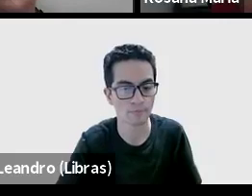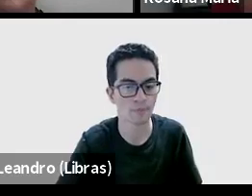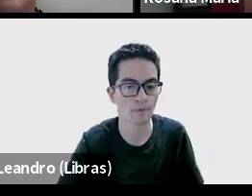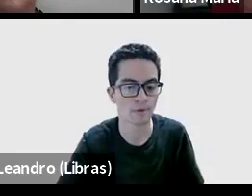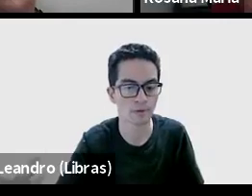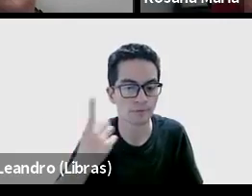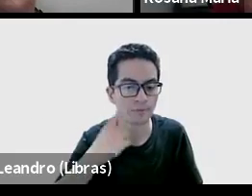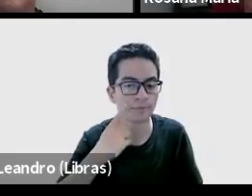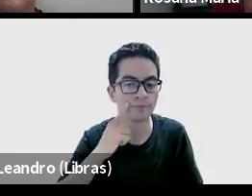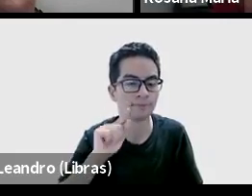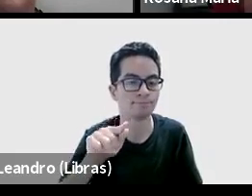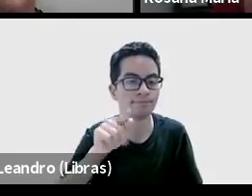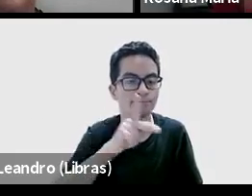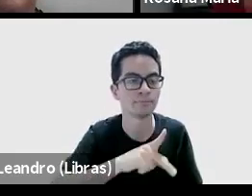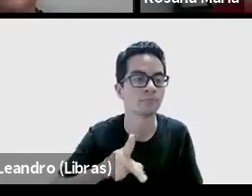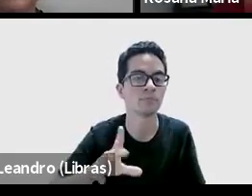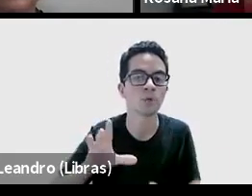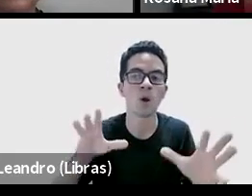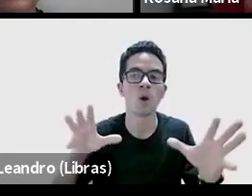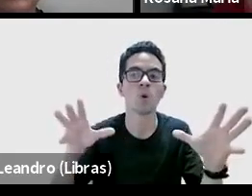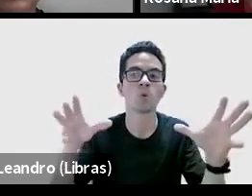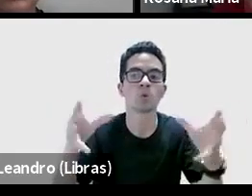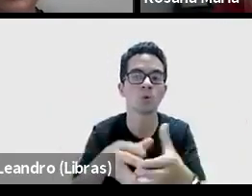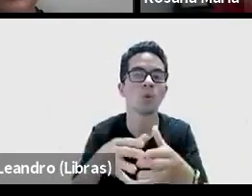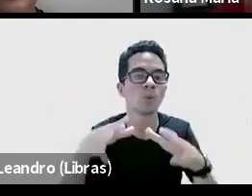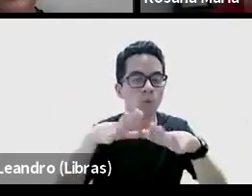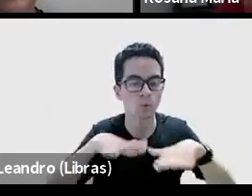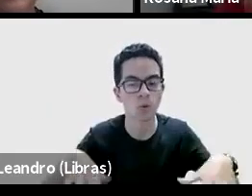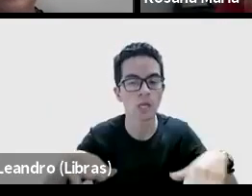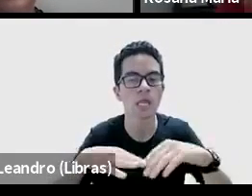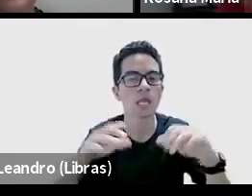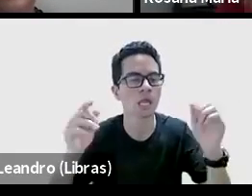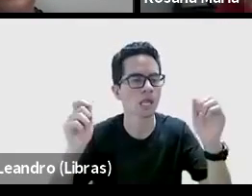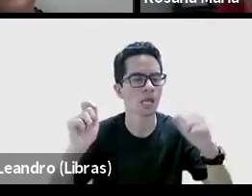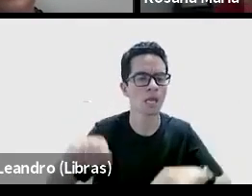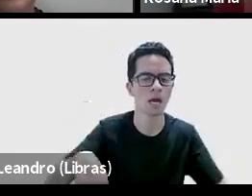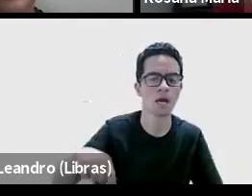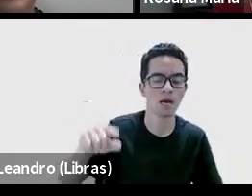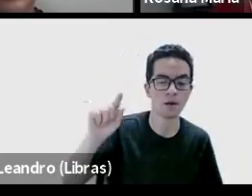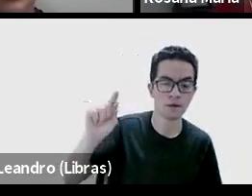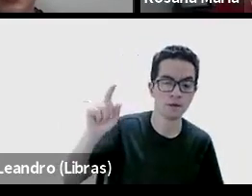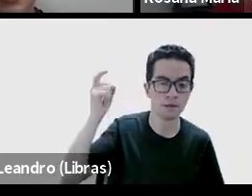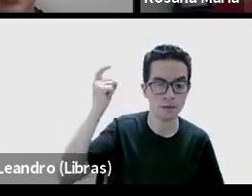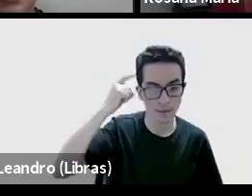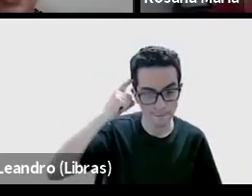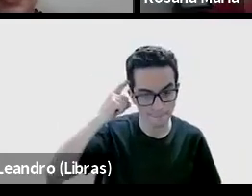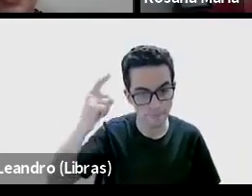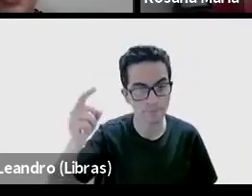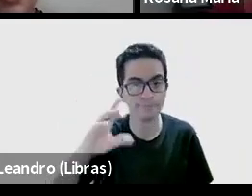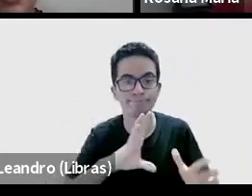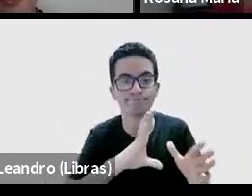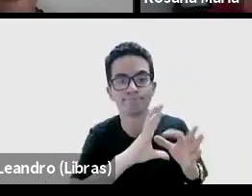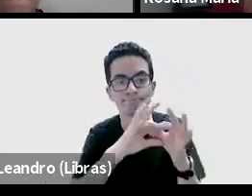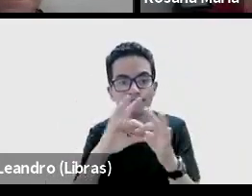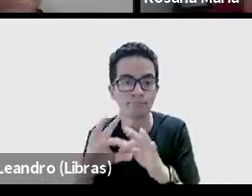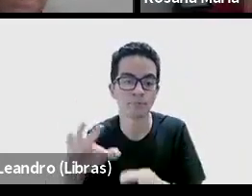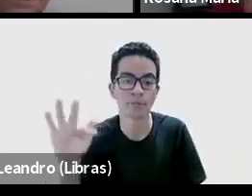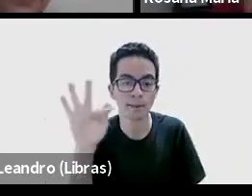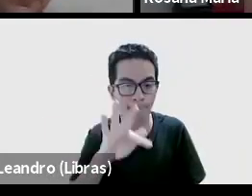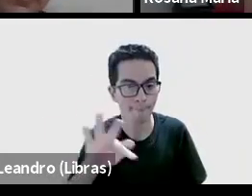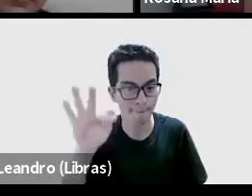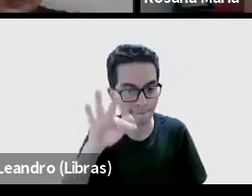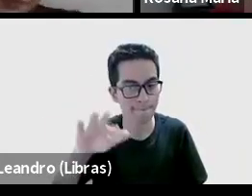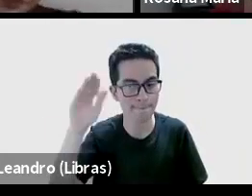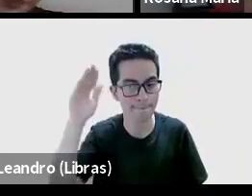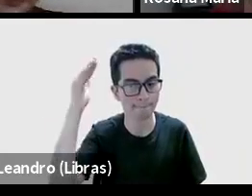como que você consegue, eu estou pensando aqui no meu contexto universidade,